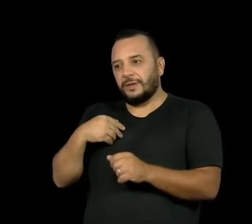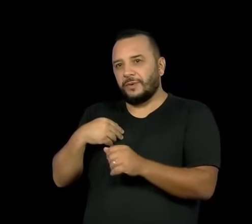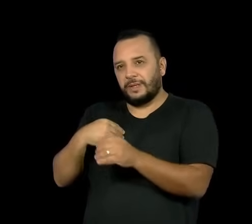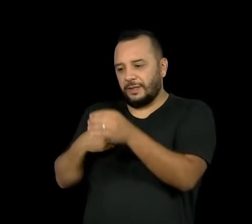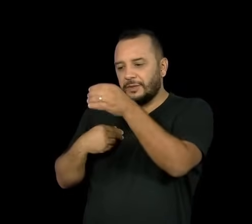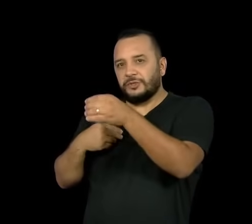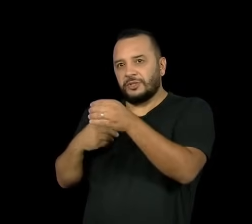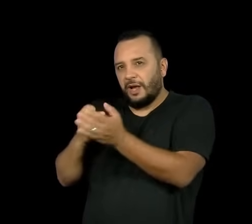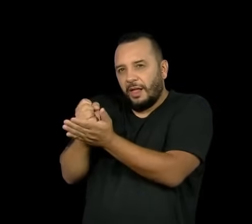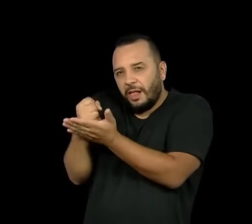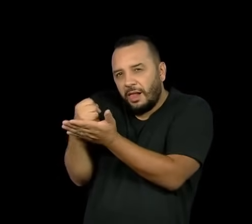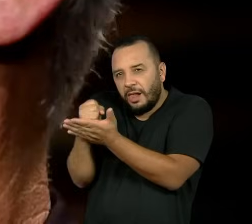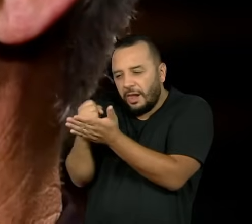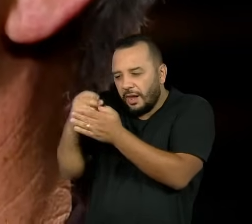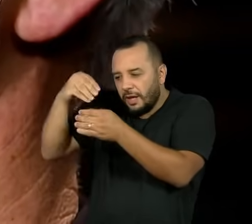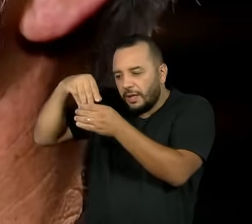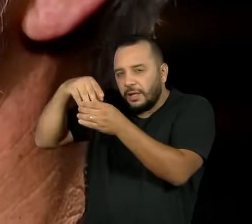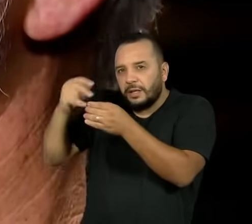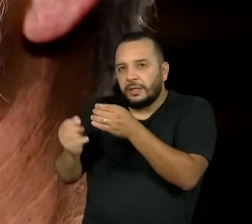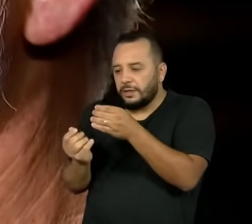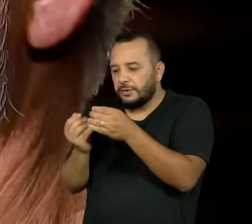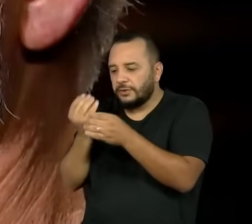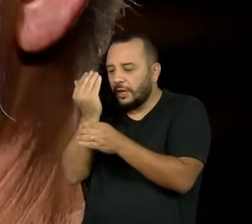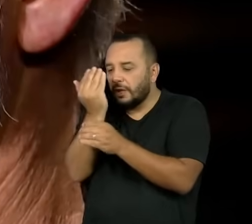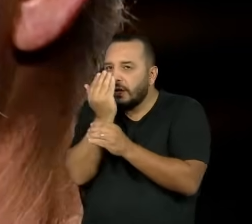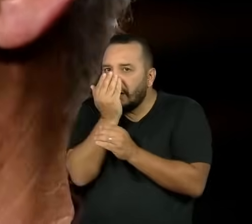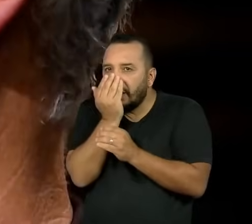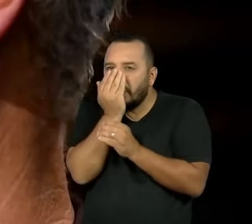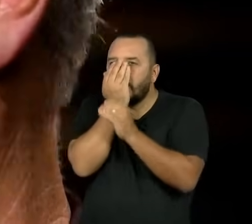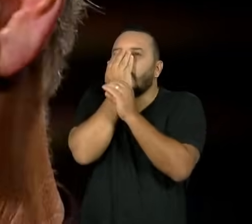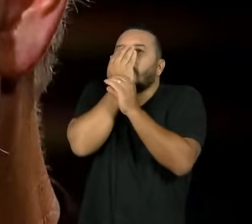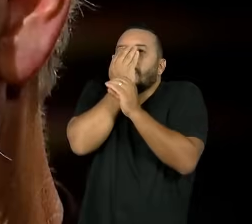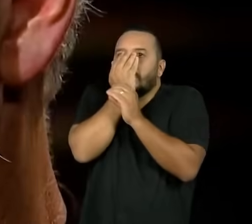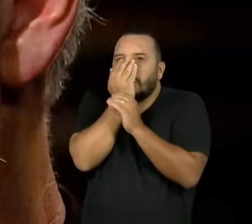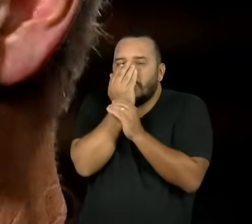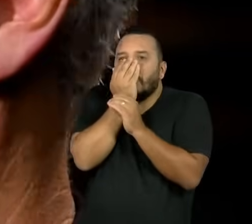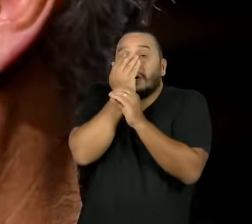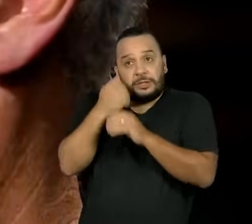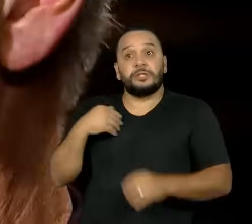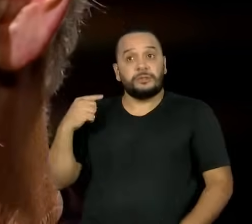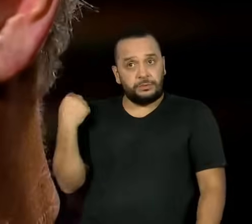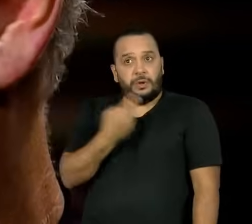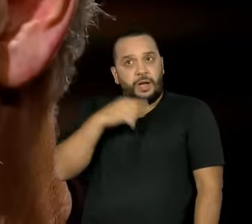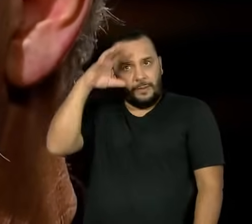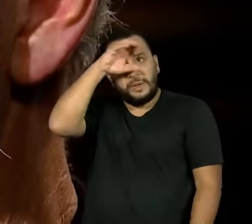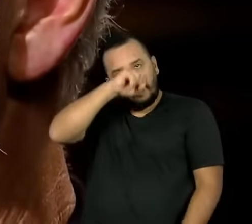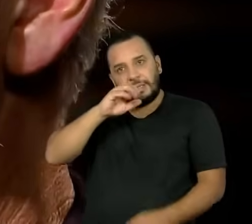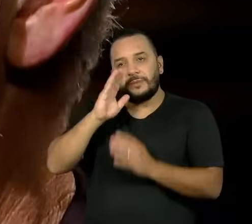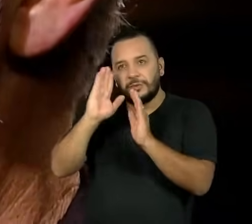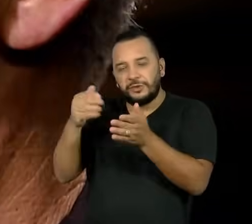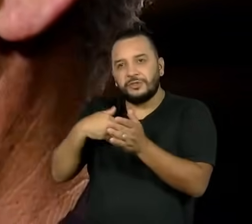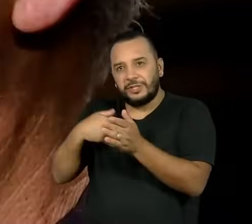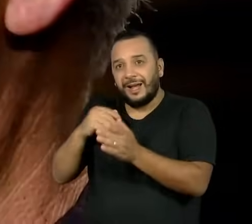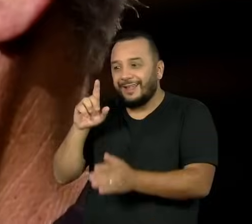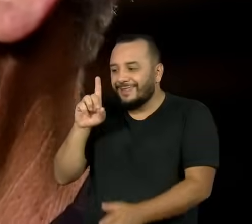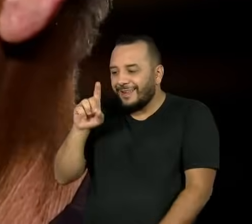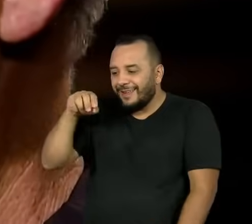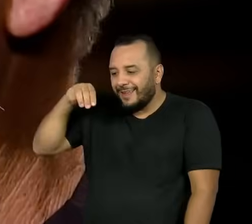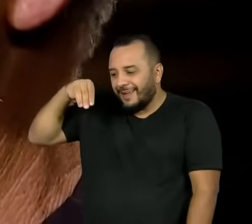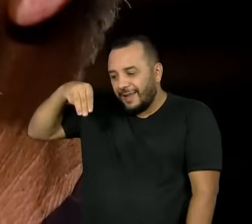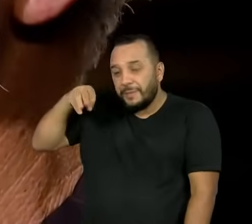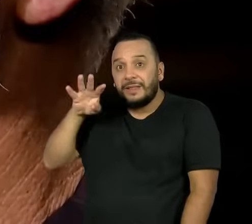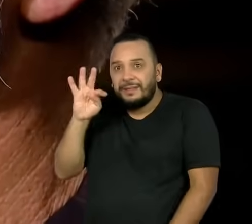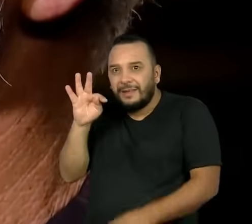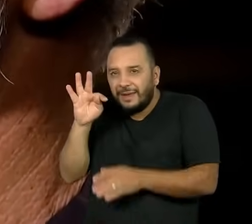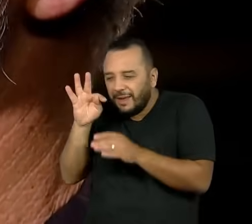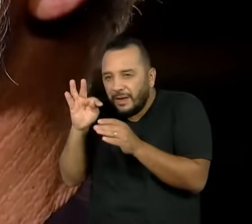Vaporização. Vaporiza. A gente extrai a DMT da Jurema, aprendemos a extrair, aprendemos a purificar. Então, a